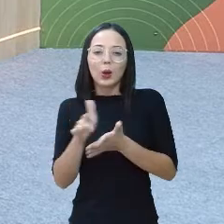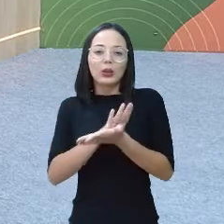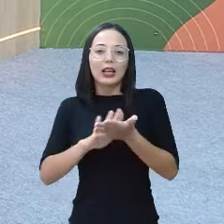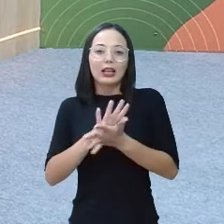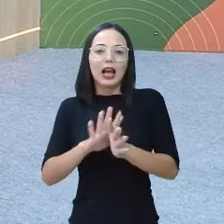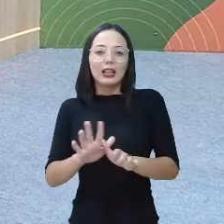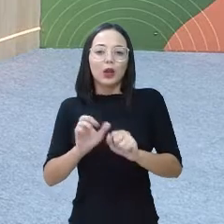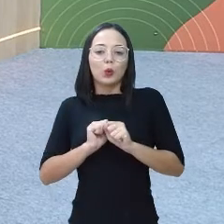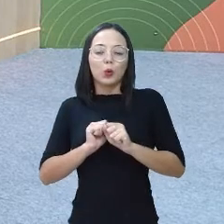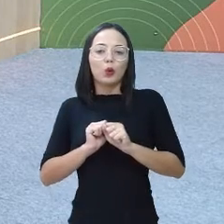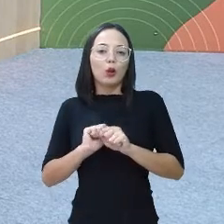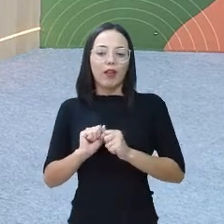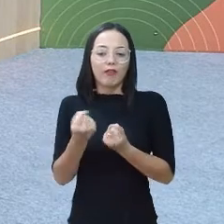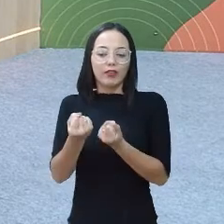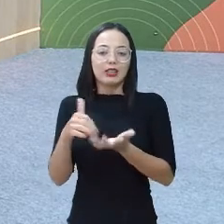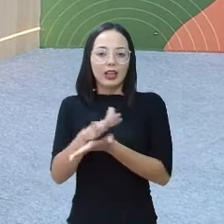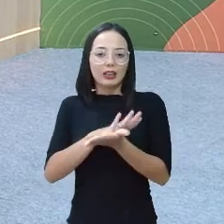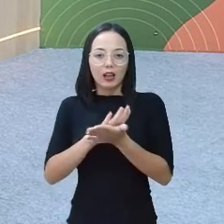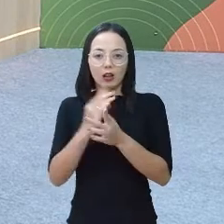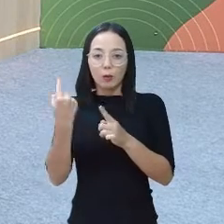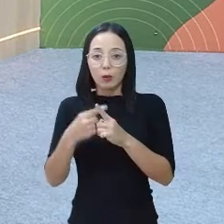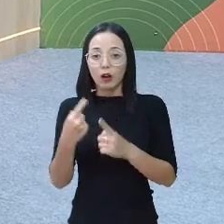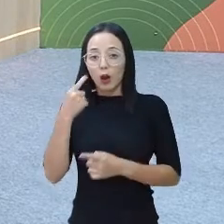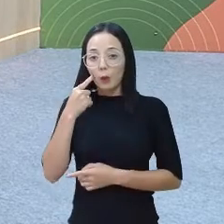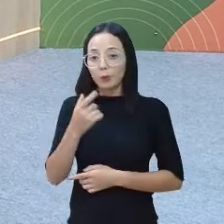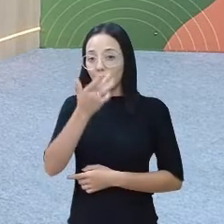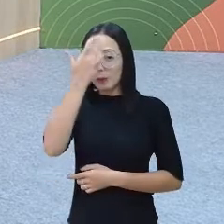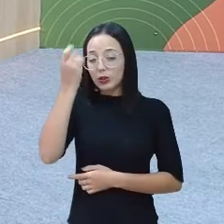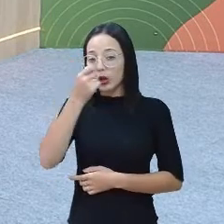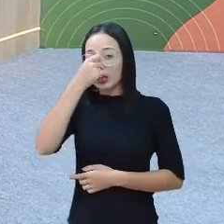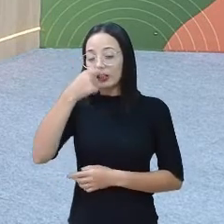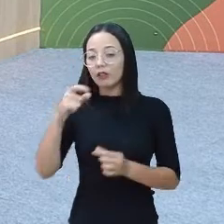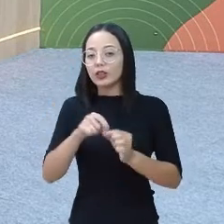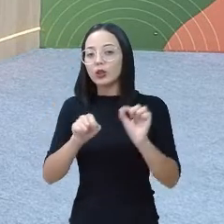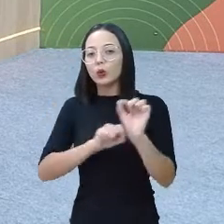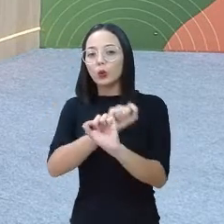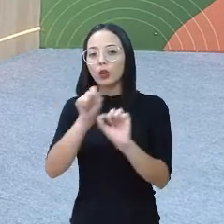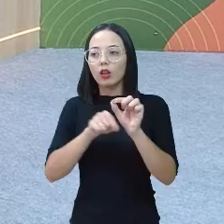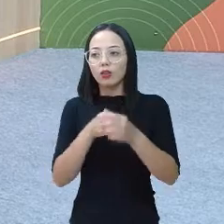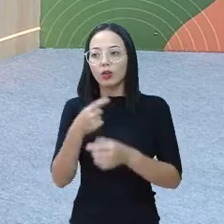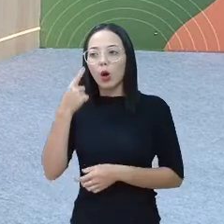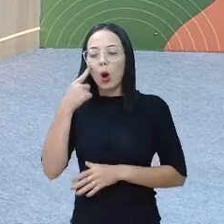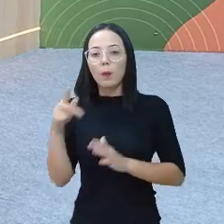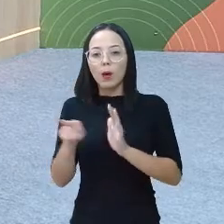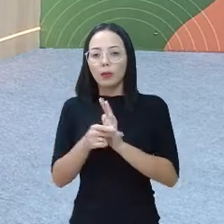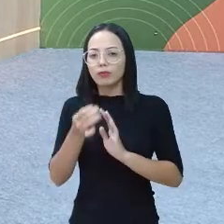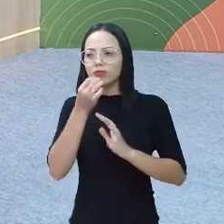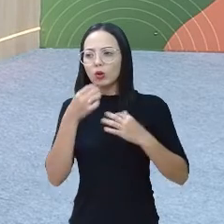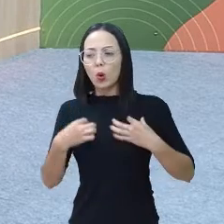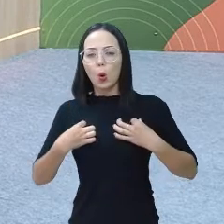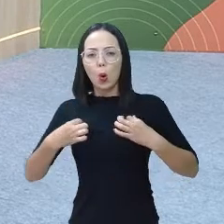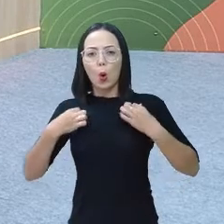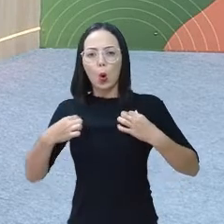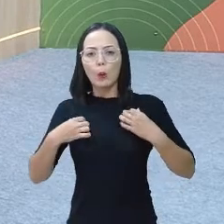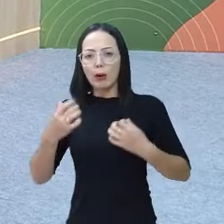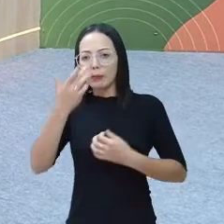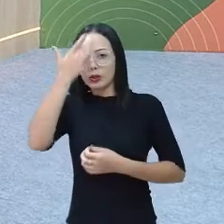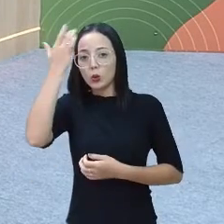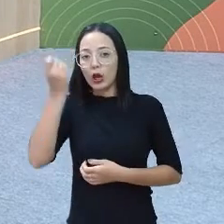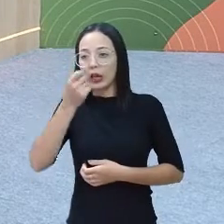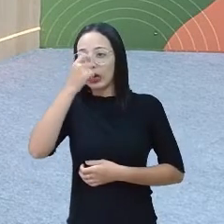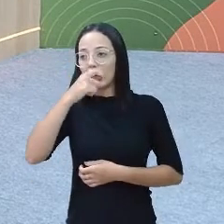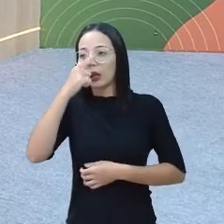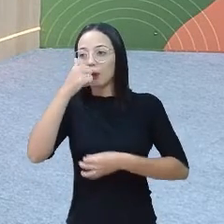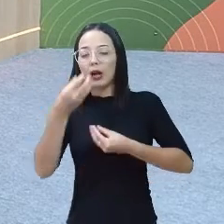uma pessoa, né, gripada, o que é que o camarada fazia? Ele pegava uma roupa, né, de alguém que estava gripado